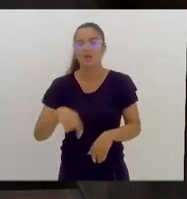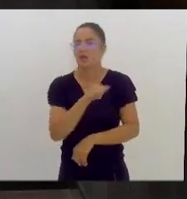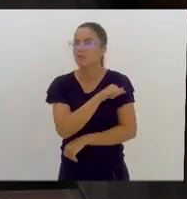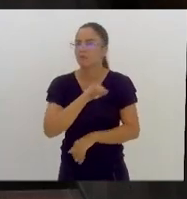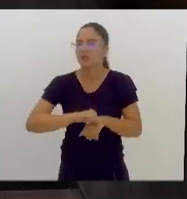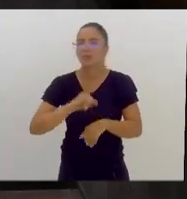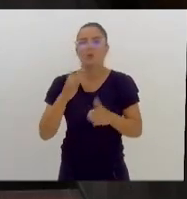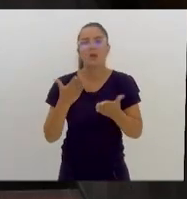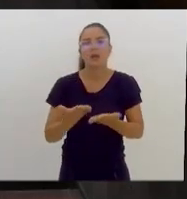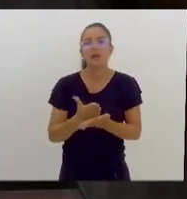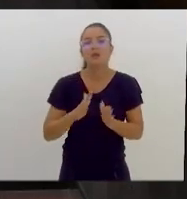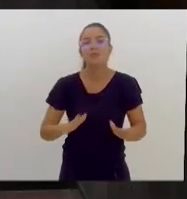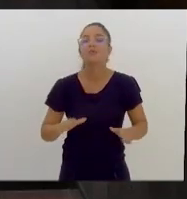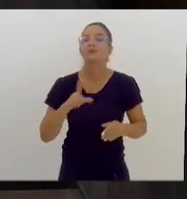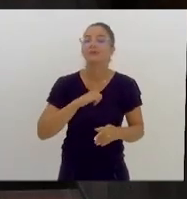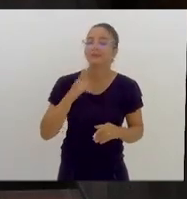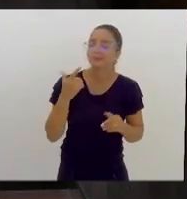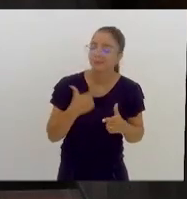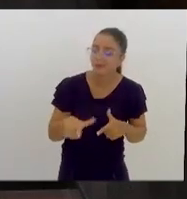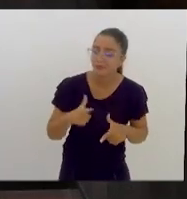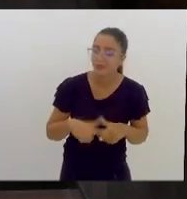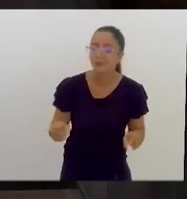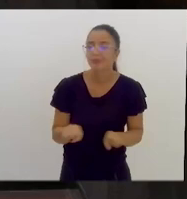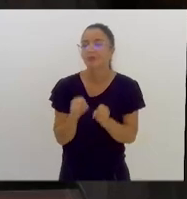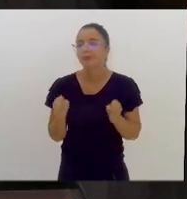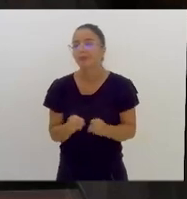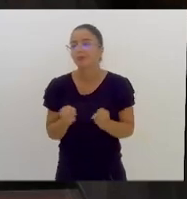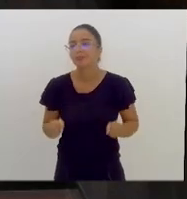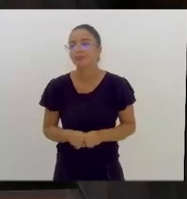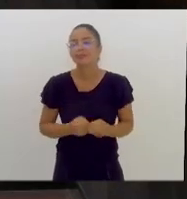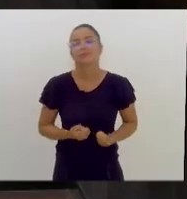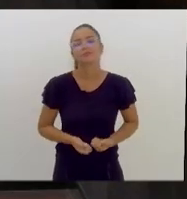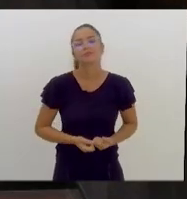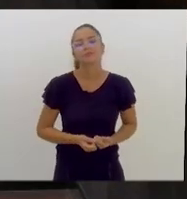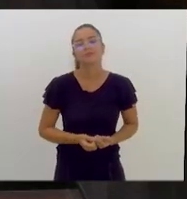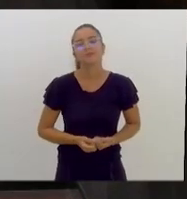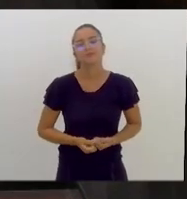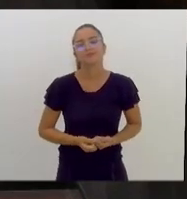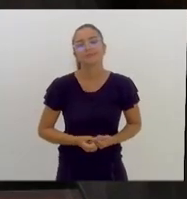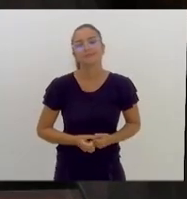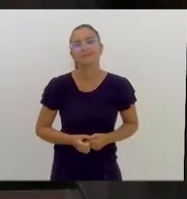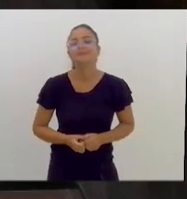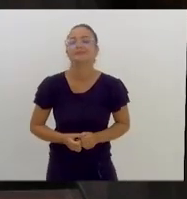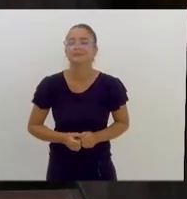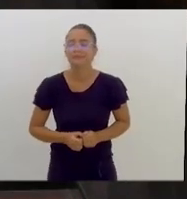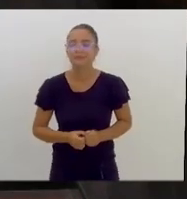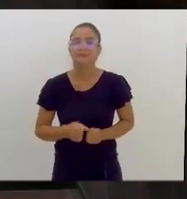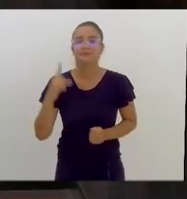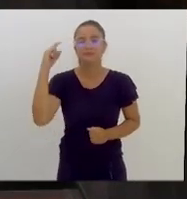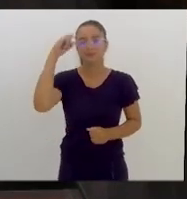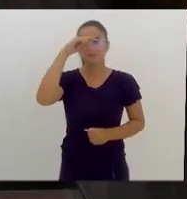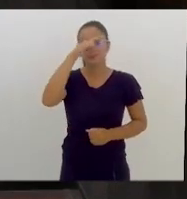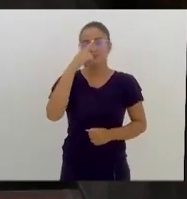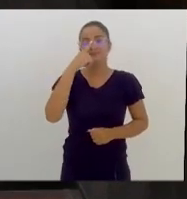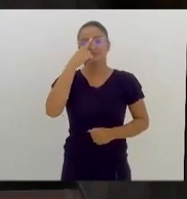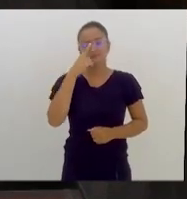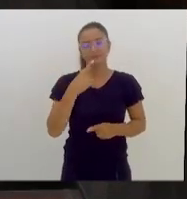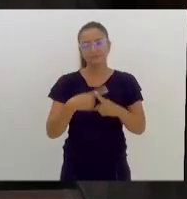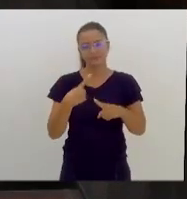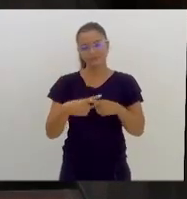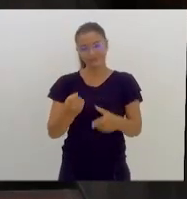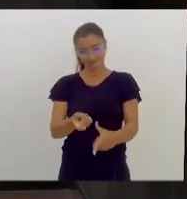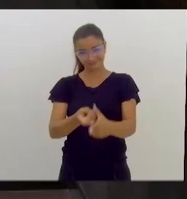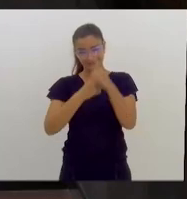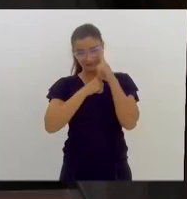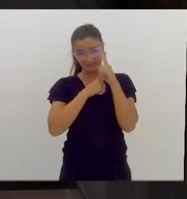viveu, também, sem qualquer tipo de compensação, também é um fator ingrediente da formatação dessa dívida que